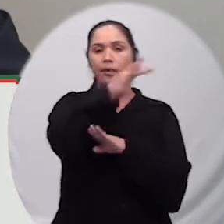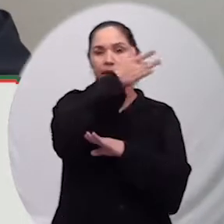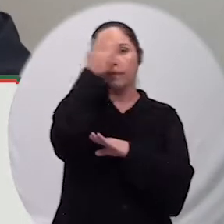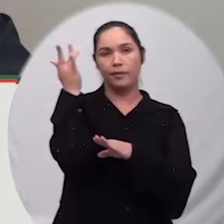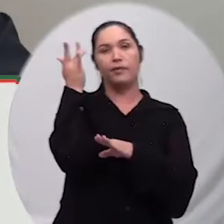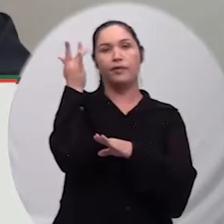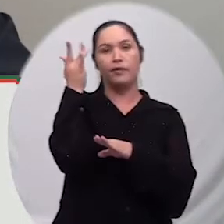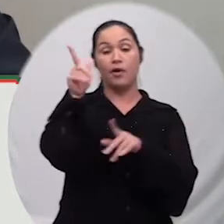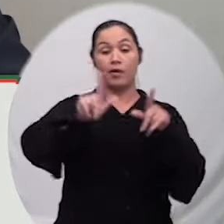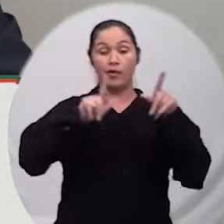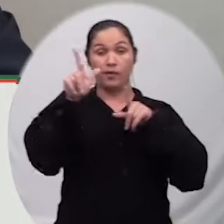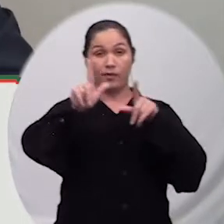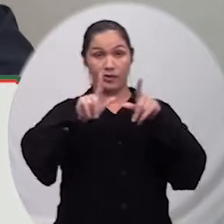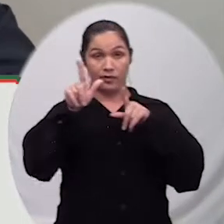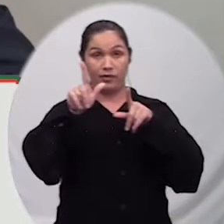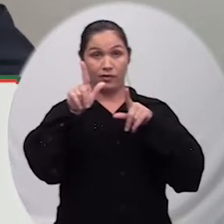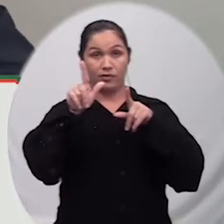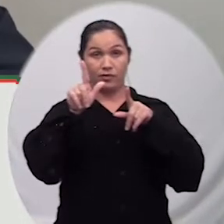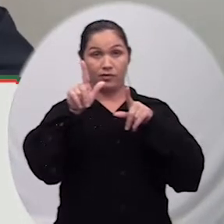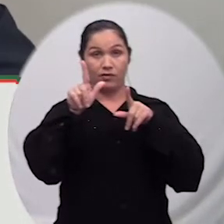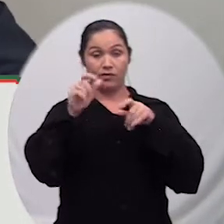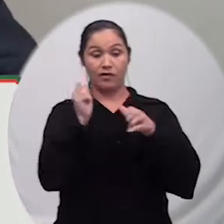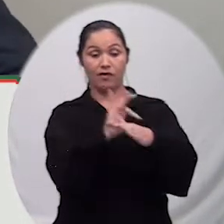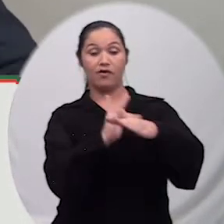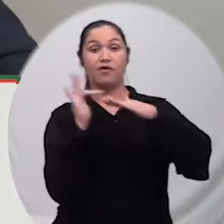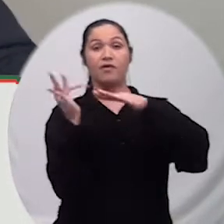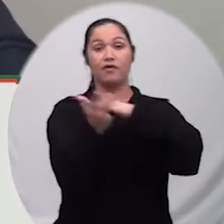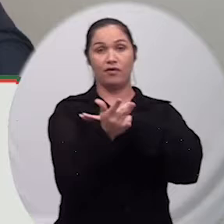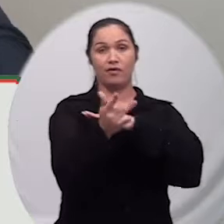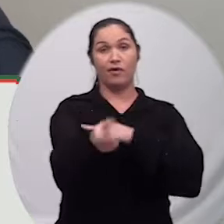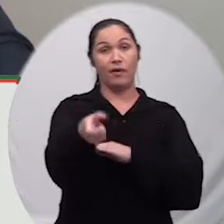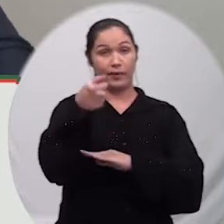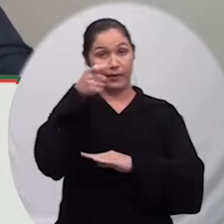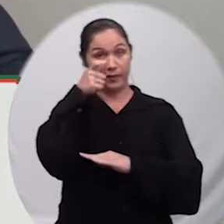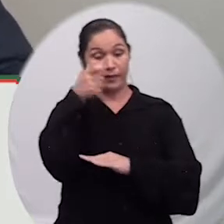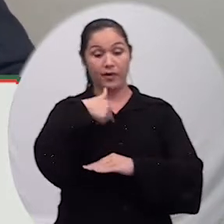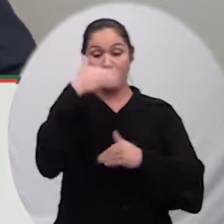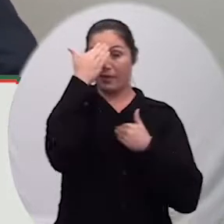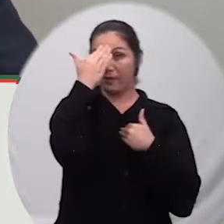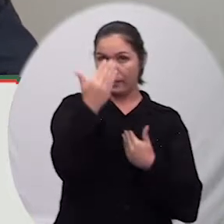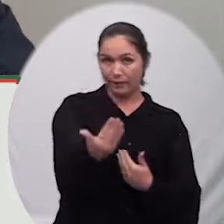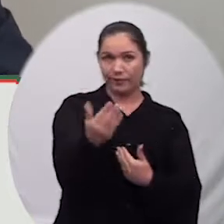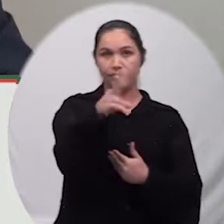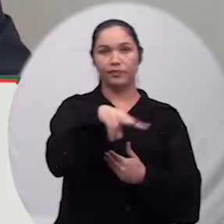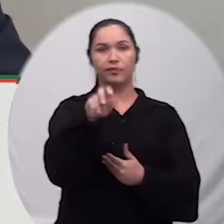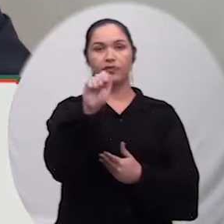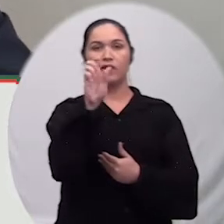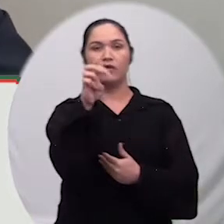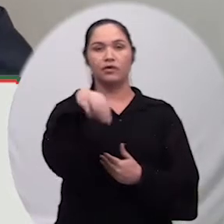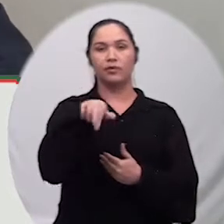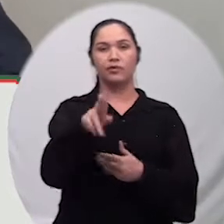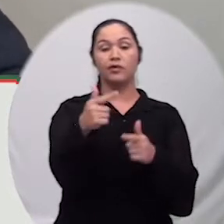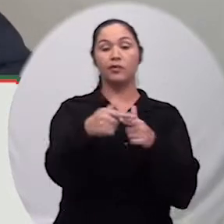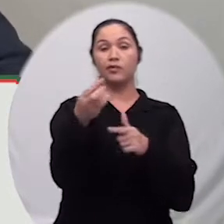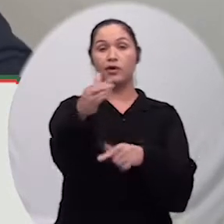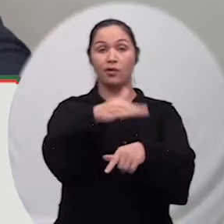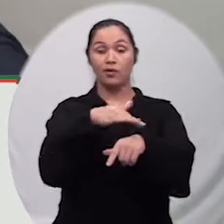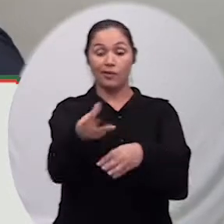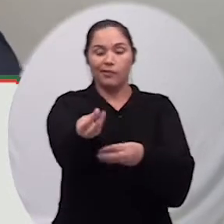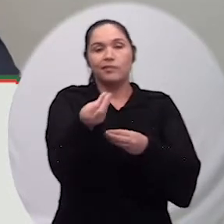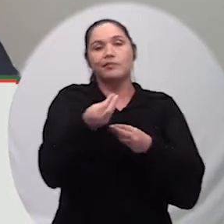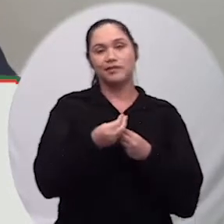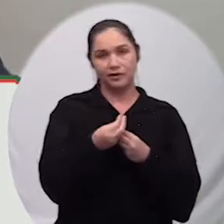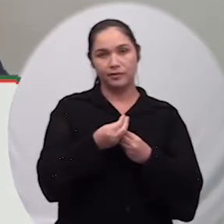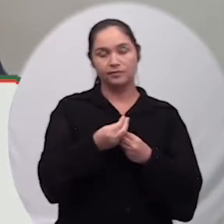TV Cidadã também, pelas redes sociais. Agradeço ao vereador Ademir pelo seu tempo cedido. E venho a